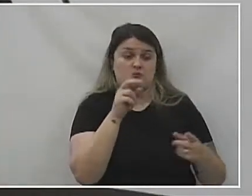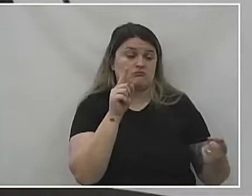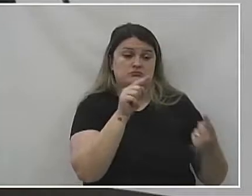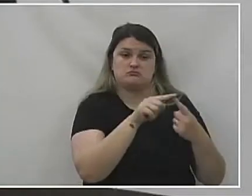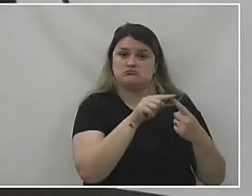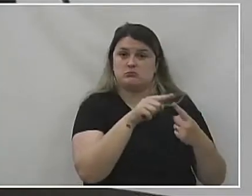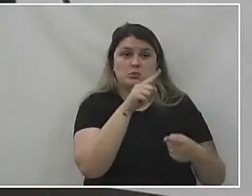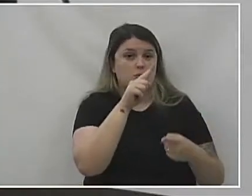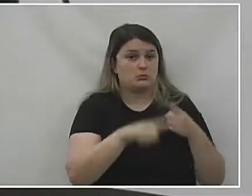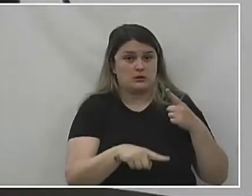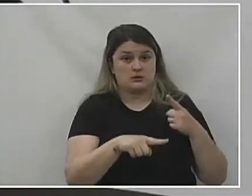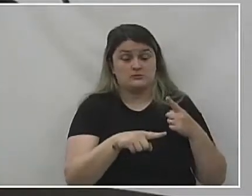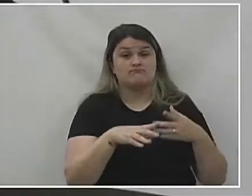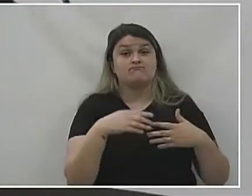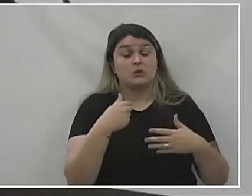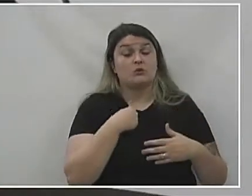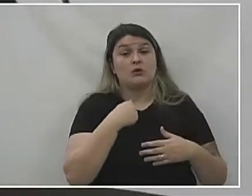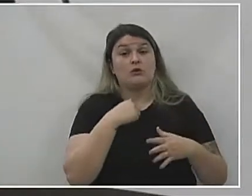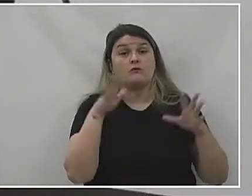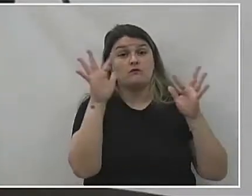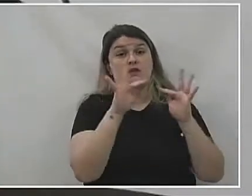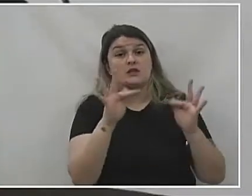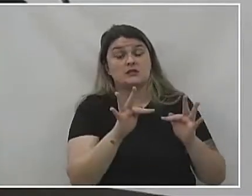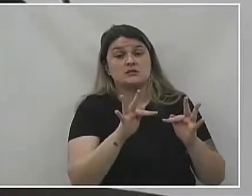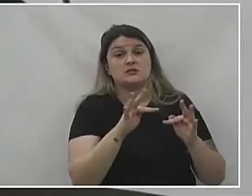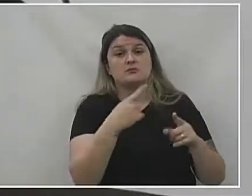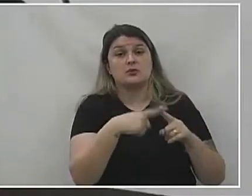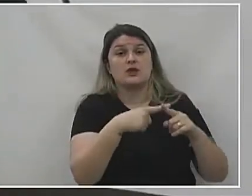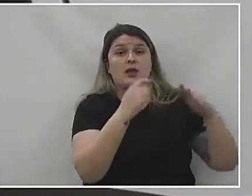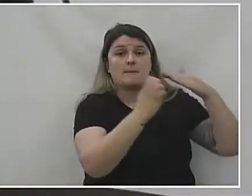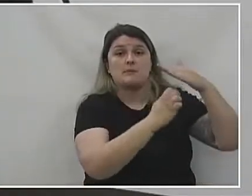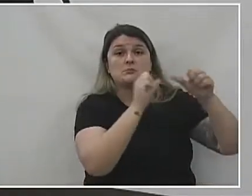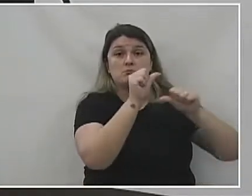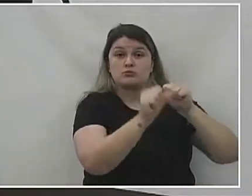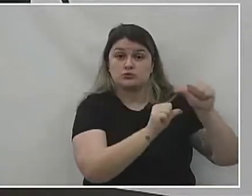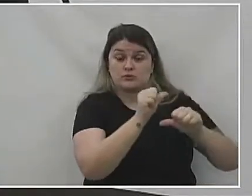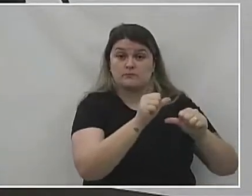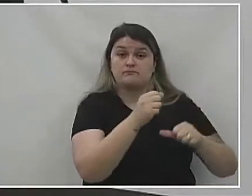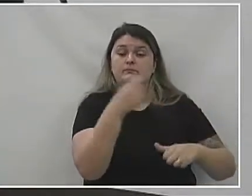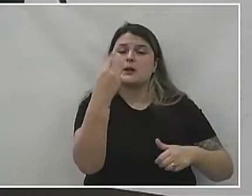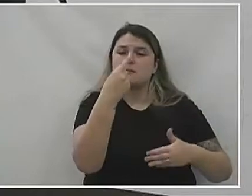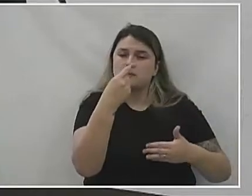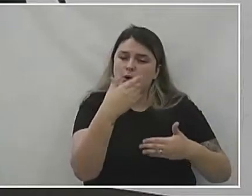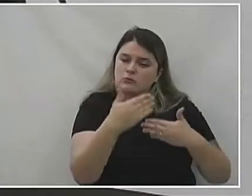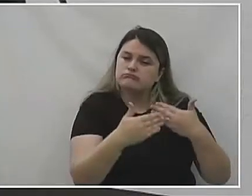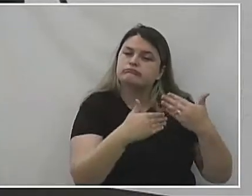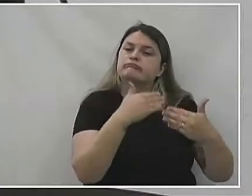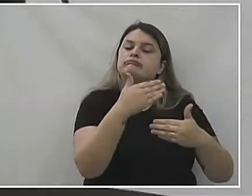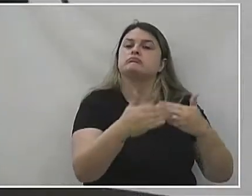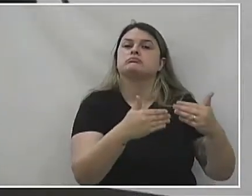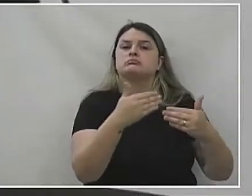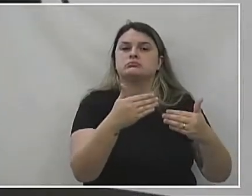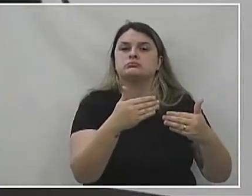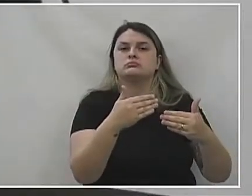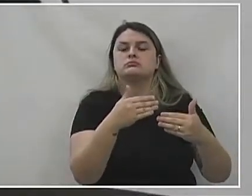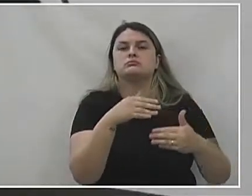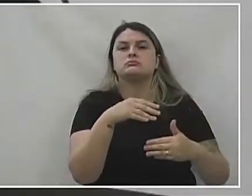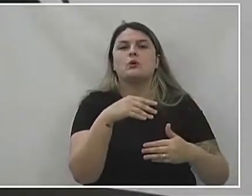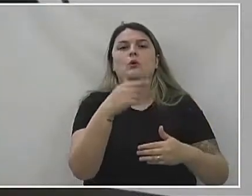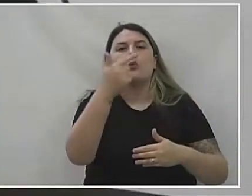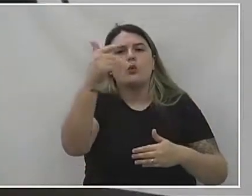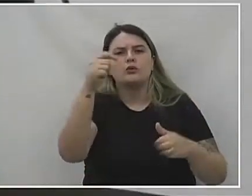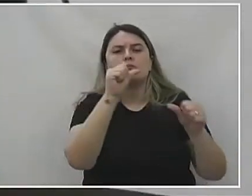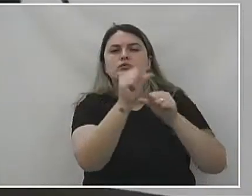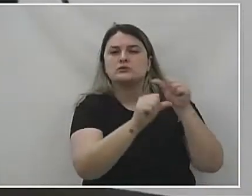finalizado A então a gente fica feliz por essas alterações que tivemos é o primeiro passo o primeiro passo que